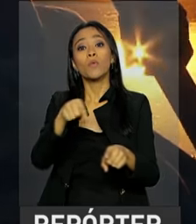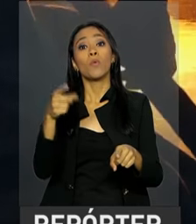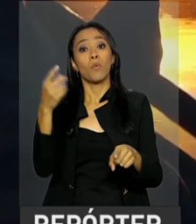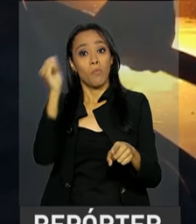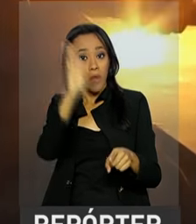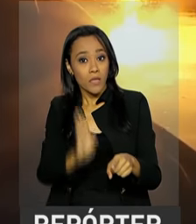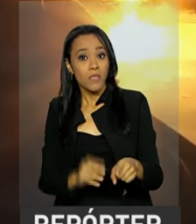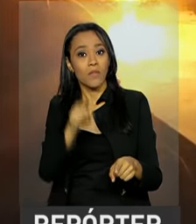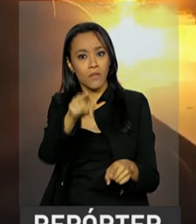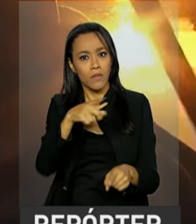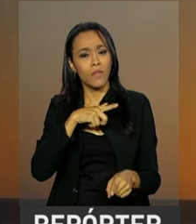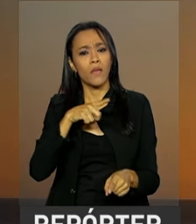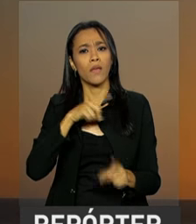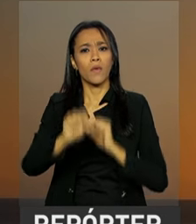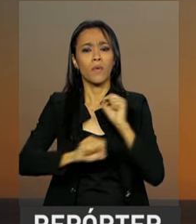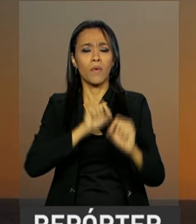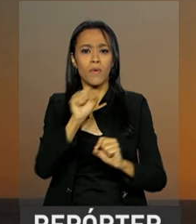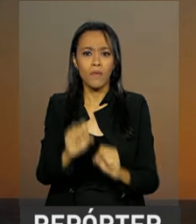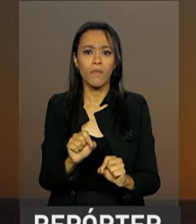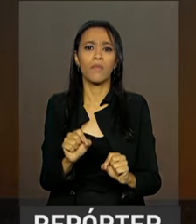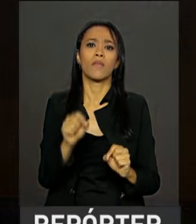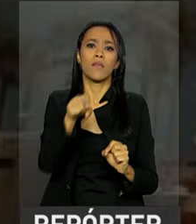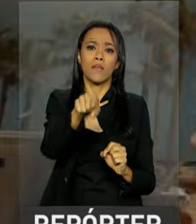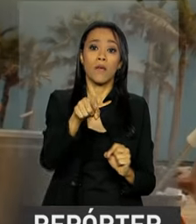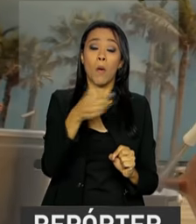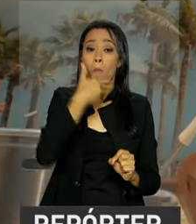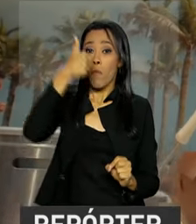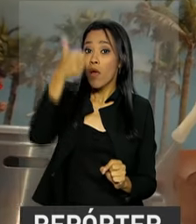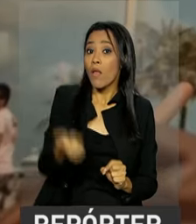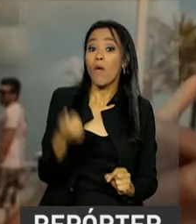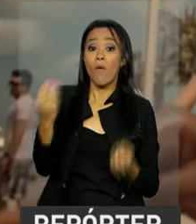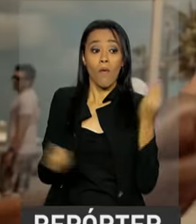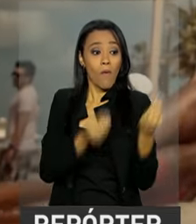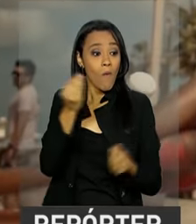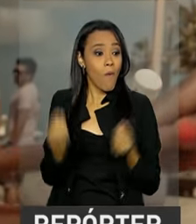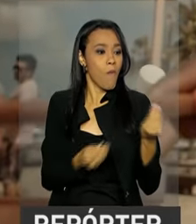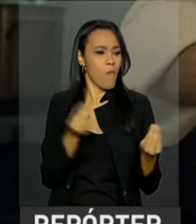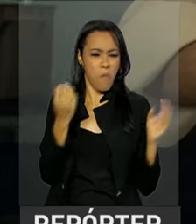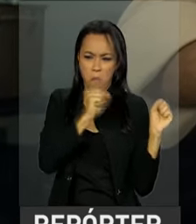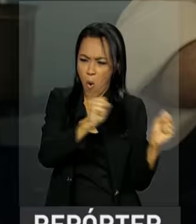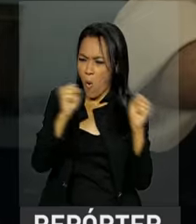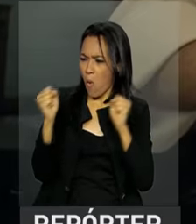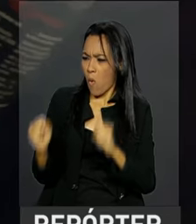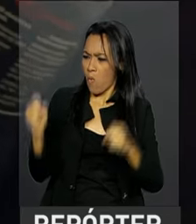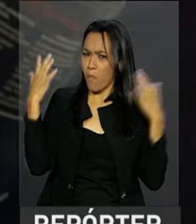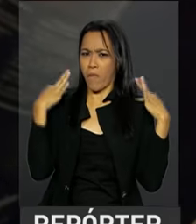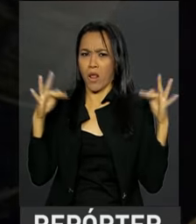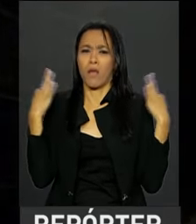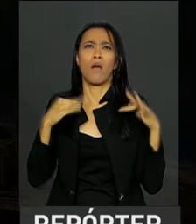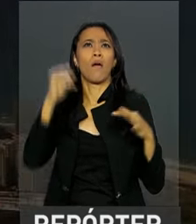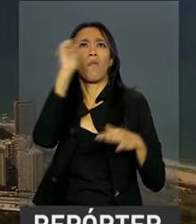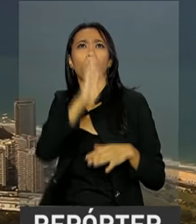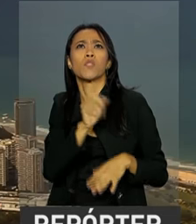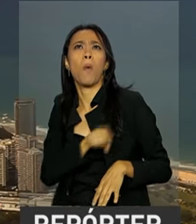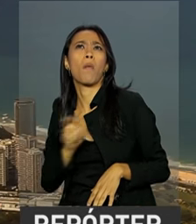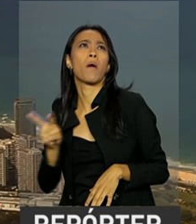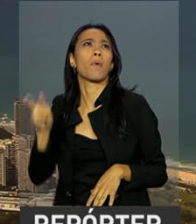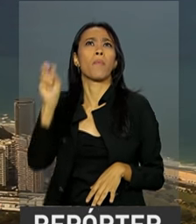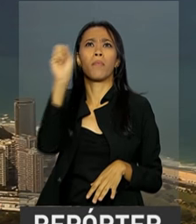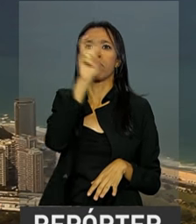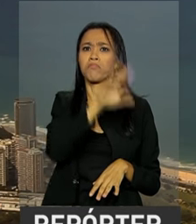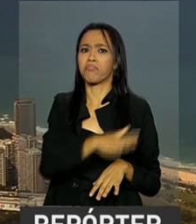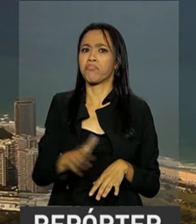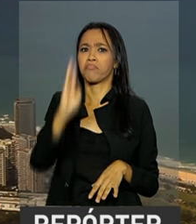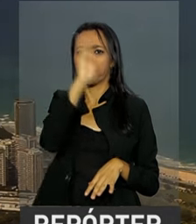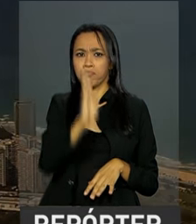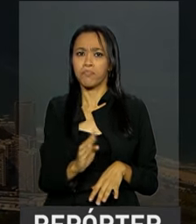também responde a uma demanda da população sobre o melhor aproveitamento do potencial turístico. Uma pesquisa encomendada pelo